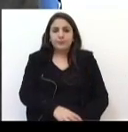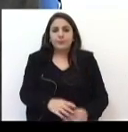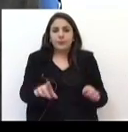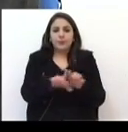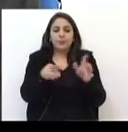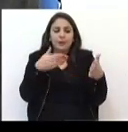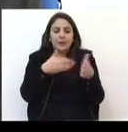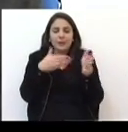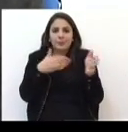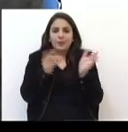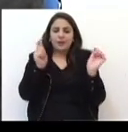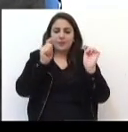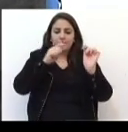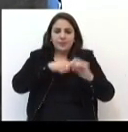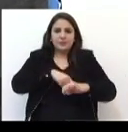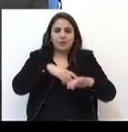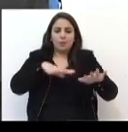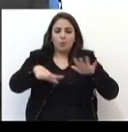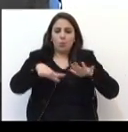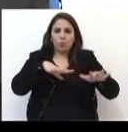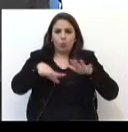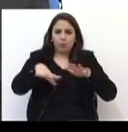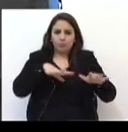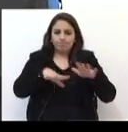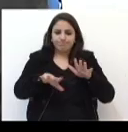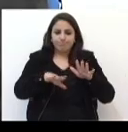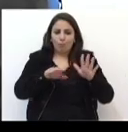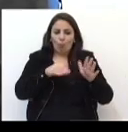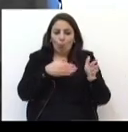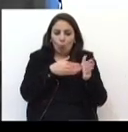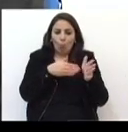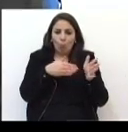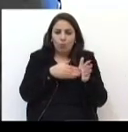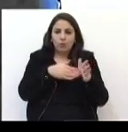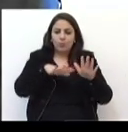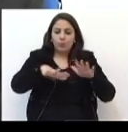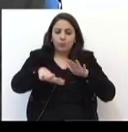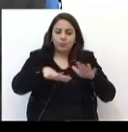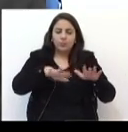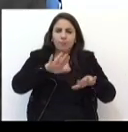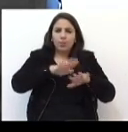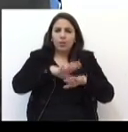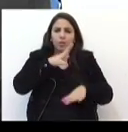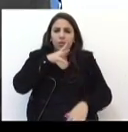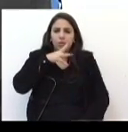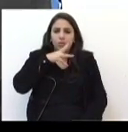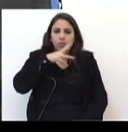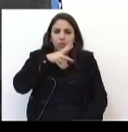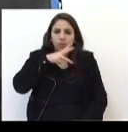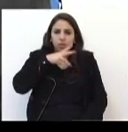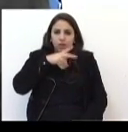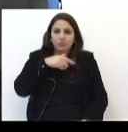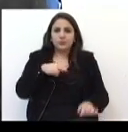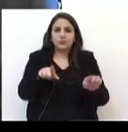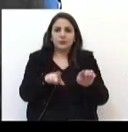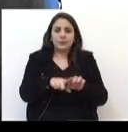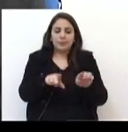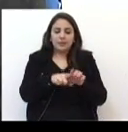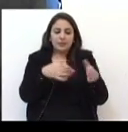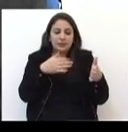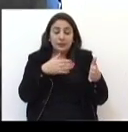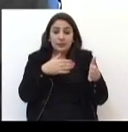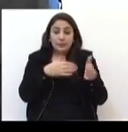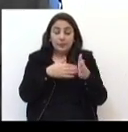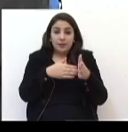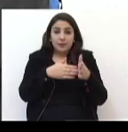Limita muito a capacidade motora da pessoa. Os seus movimentos serão mais lentos. Limita